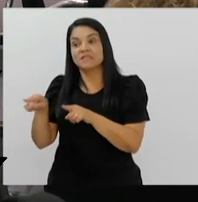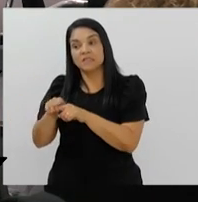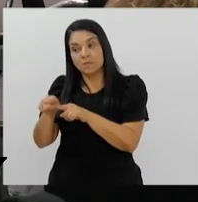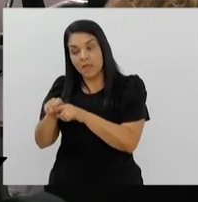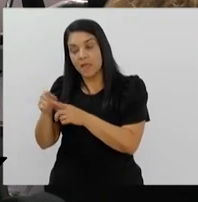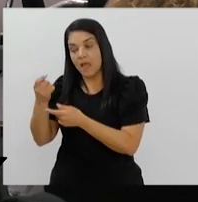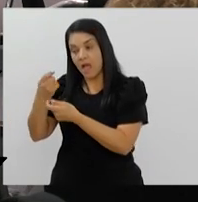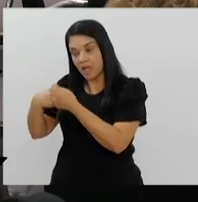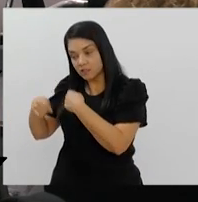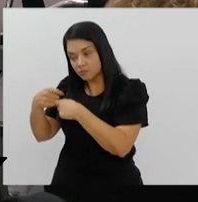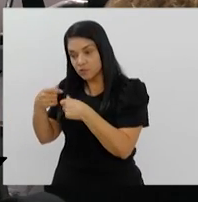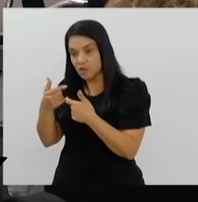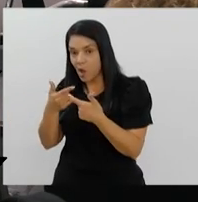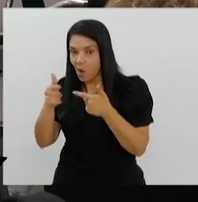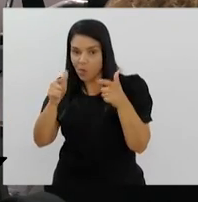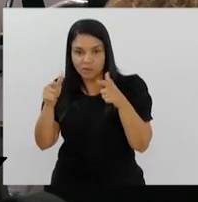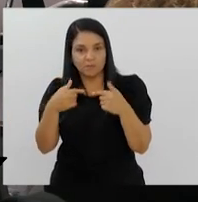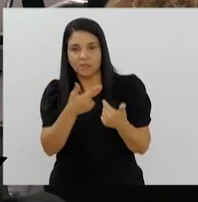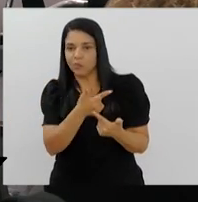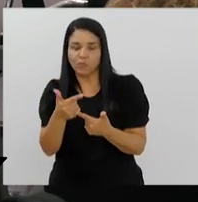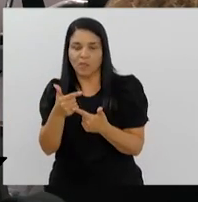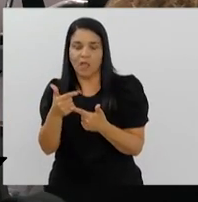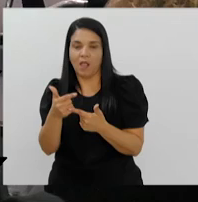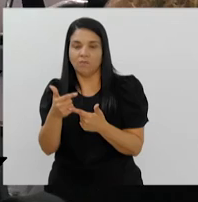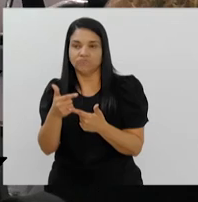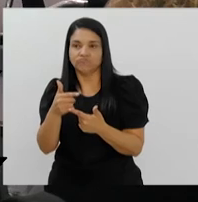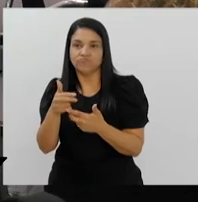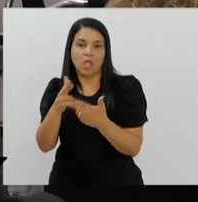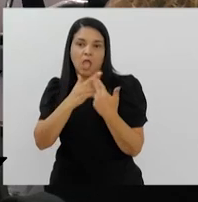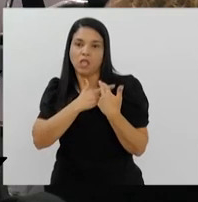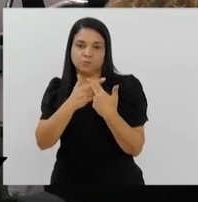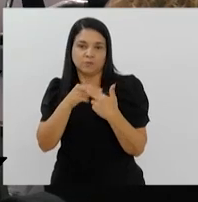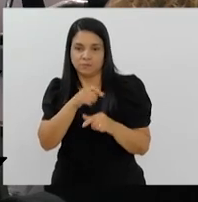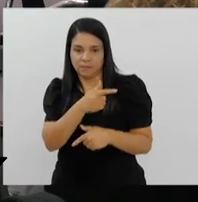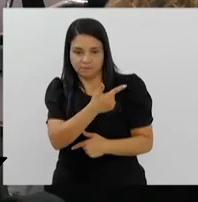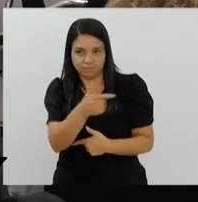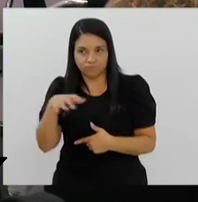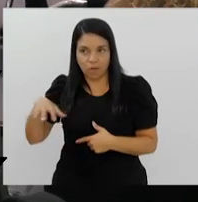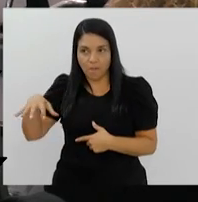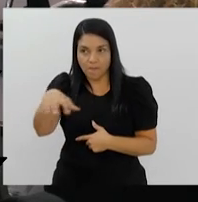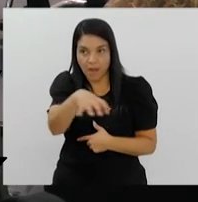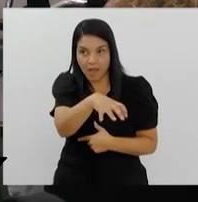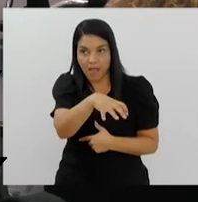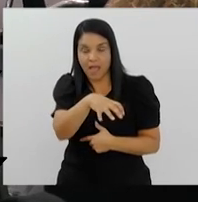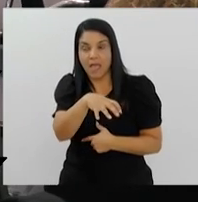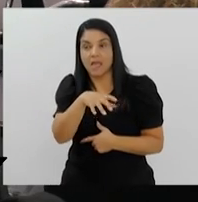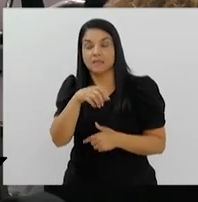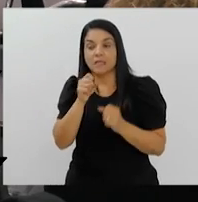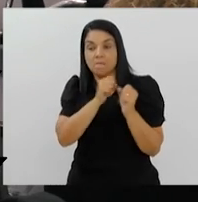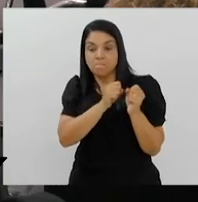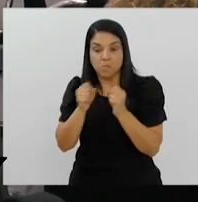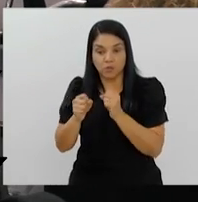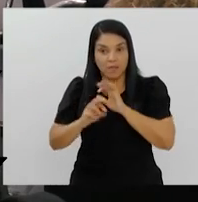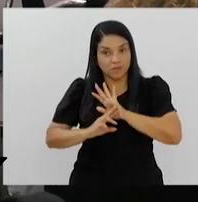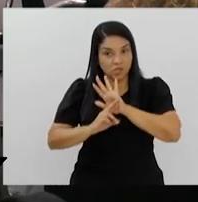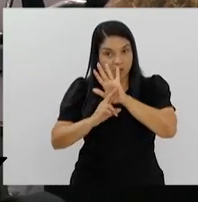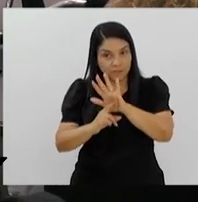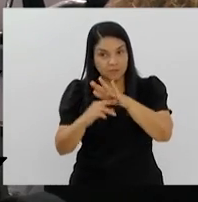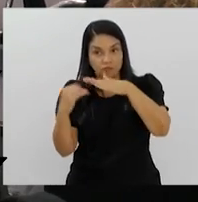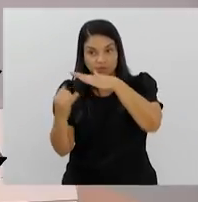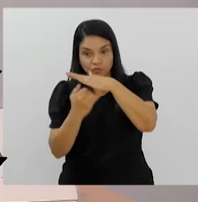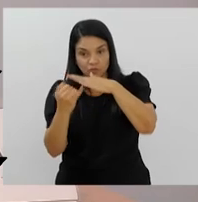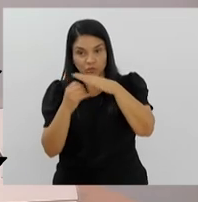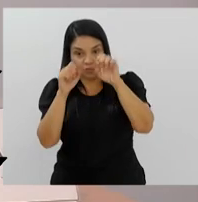administra as outras mas não tem poder sobre elas é isso ela tem poder de representação institucional perante